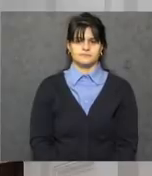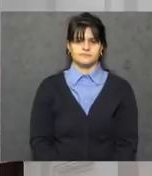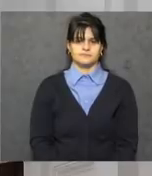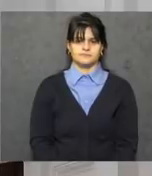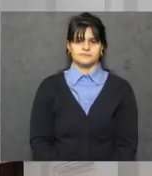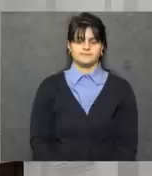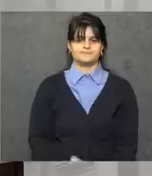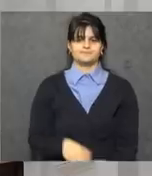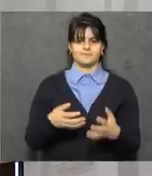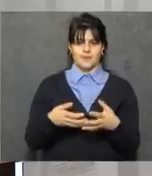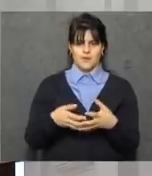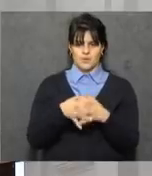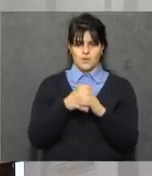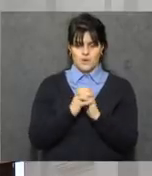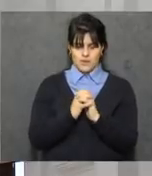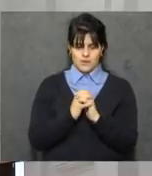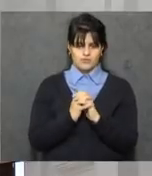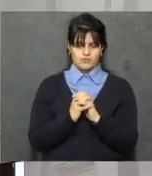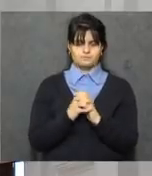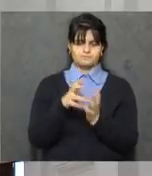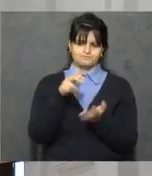Oremos.